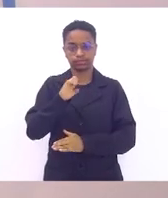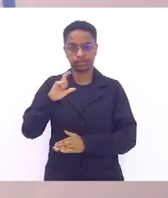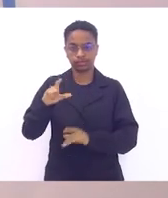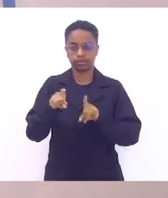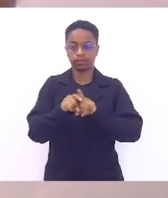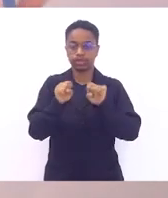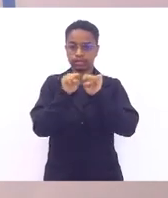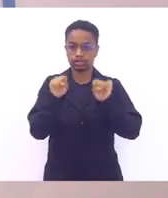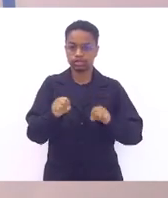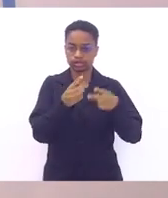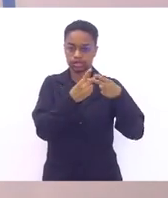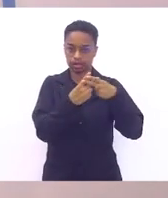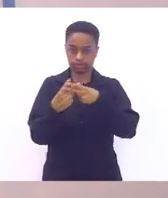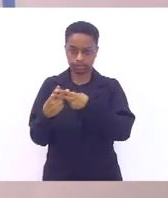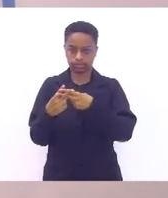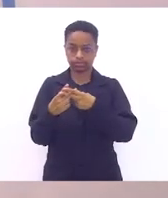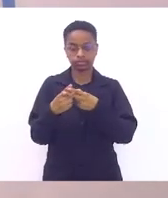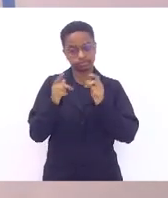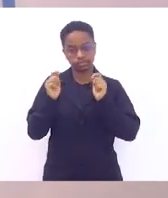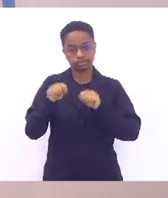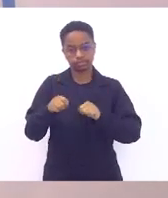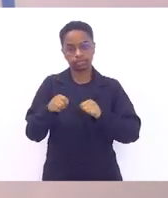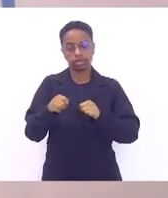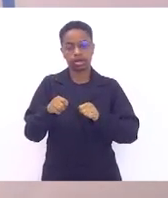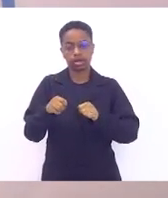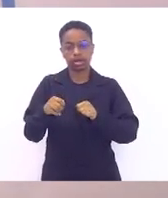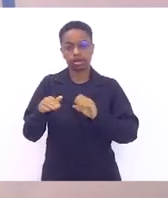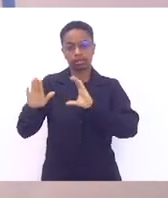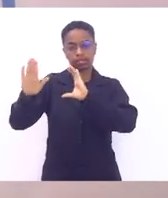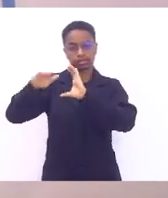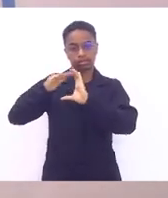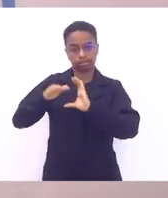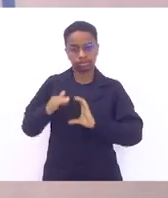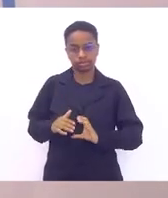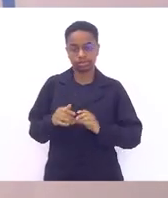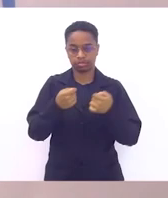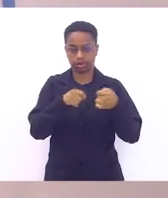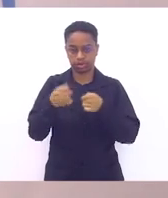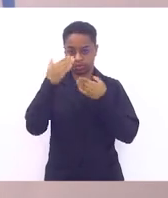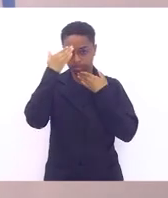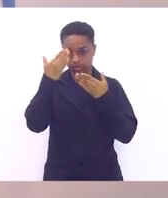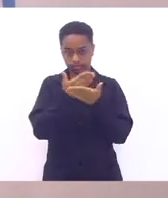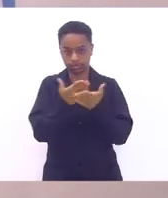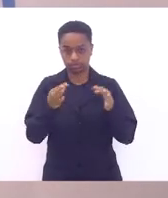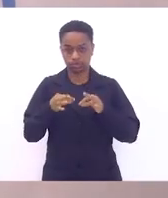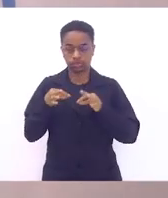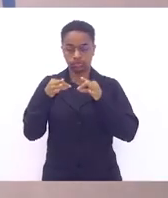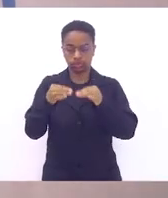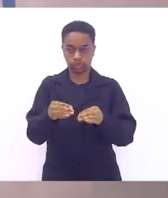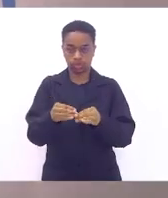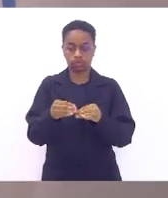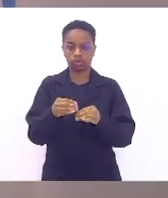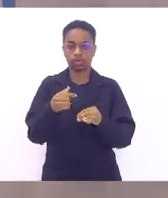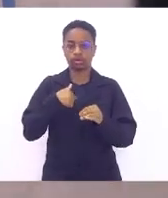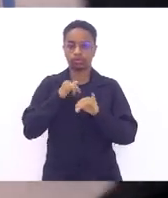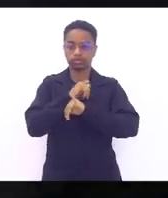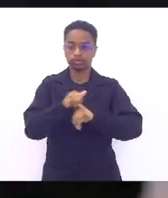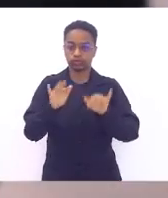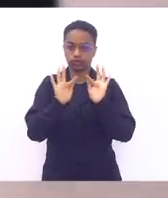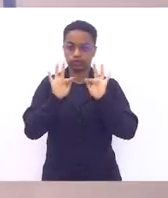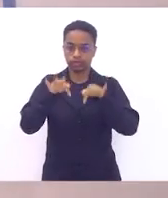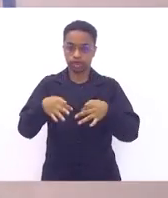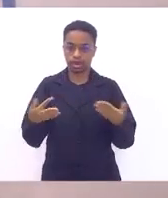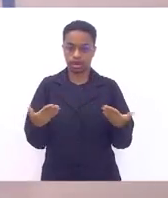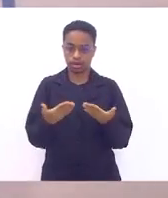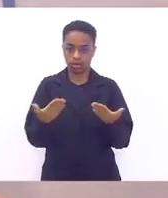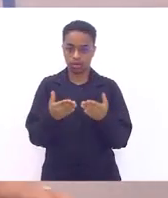sistema penitenciário, para já trazer as ponderações necessárias. Obrigada a todas e todos. Declaro encerrada